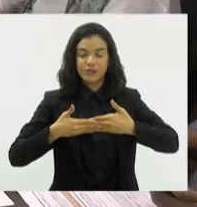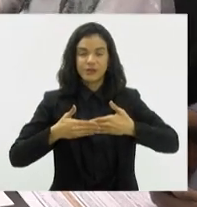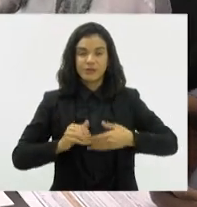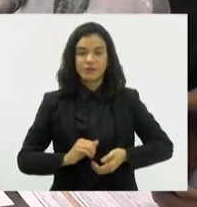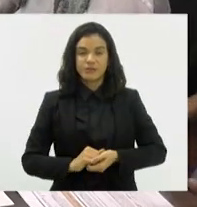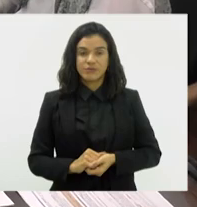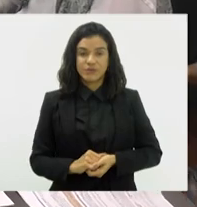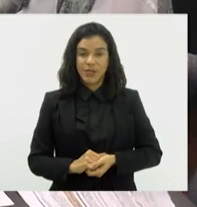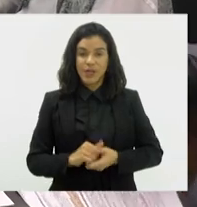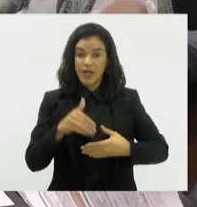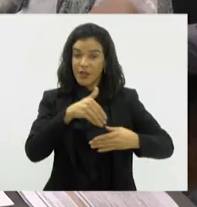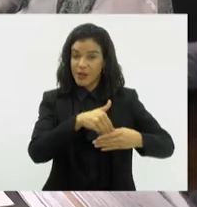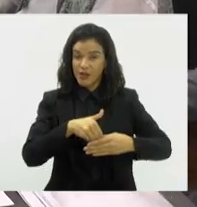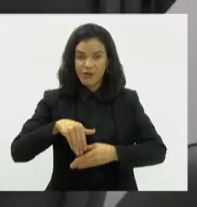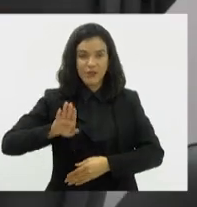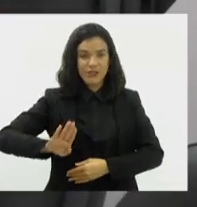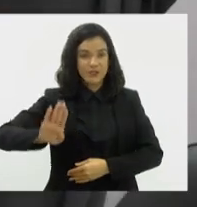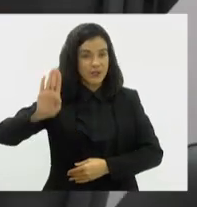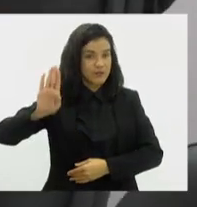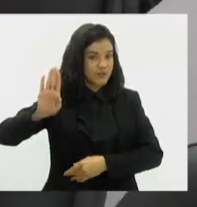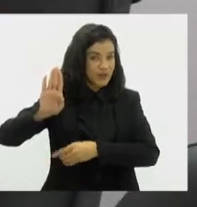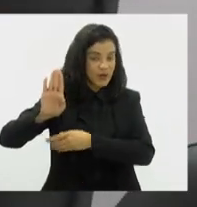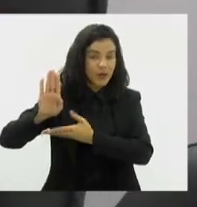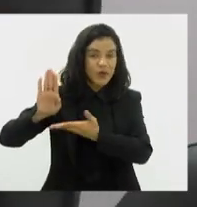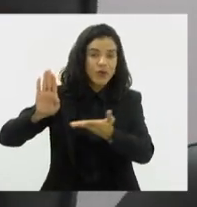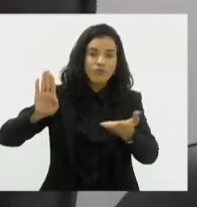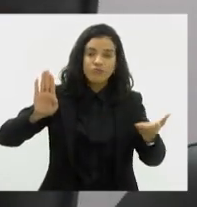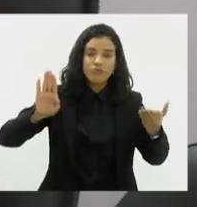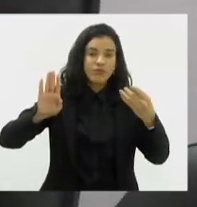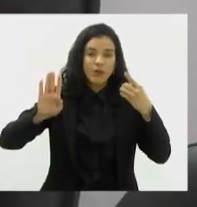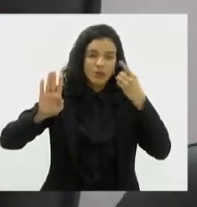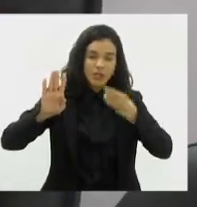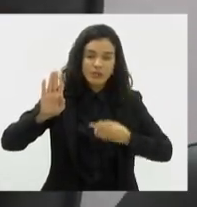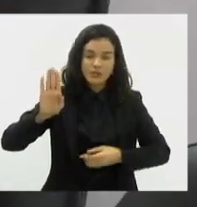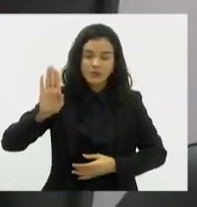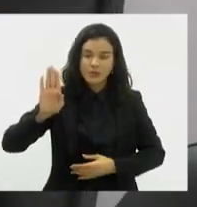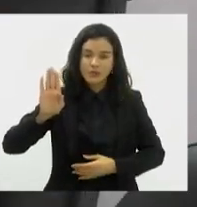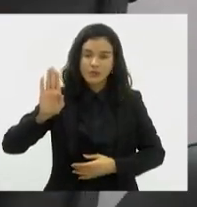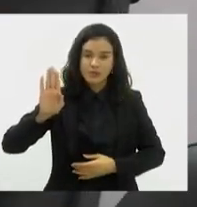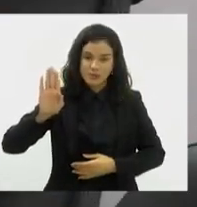discussão. Em votação. Com o voto, senhores deputados,